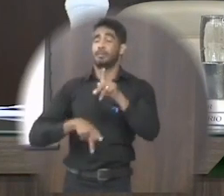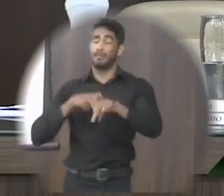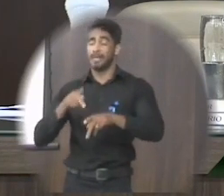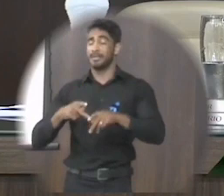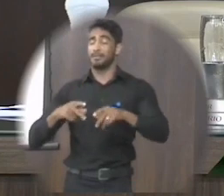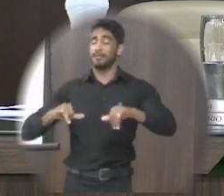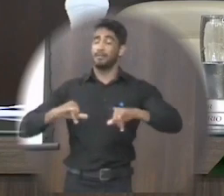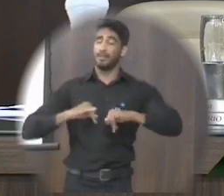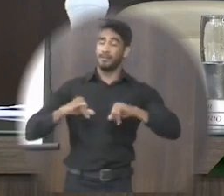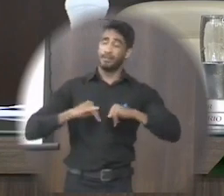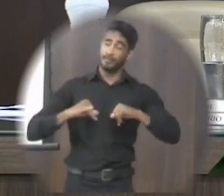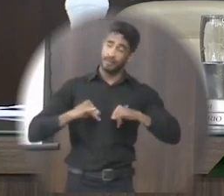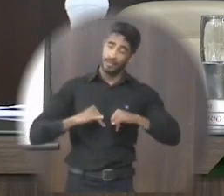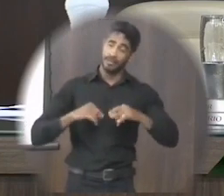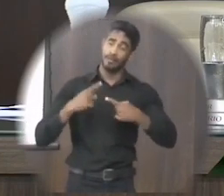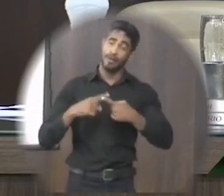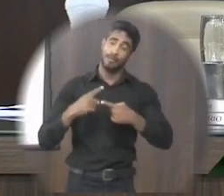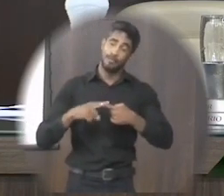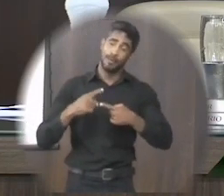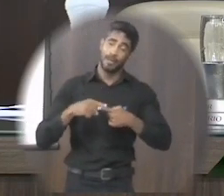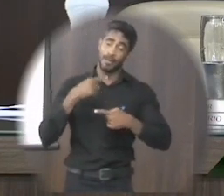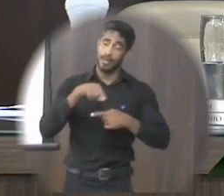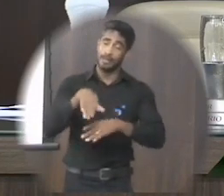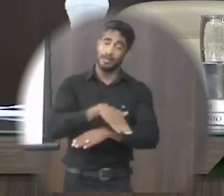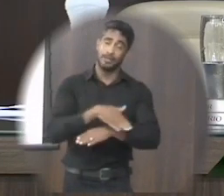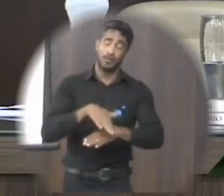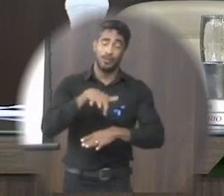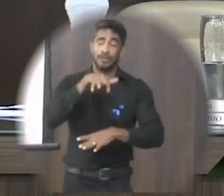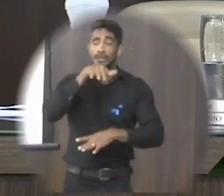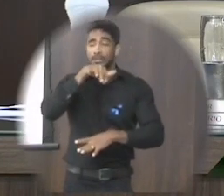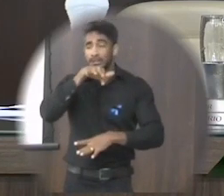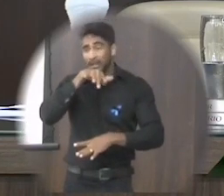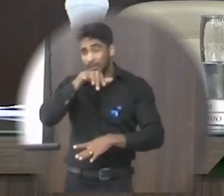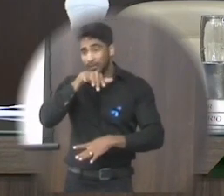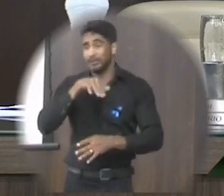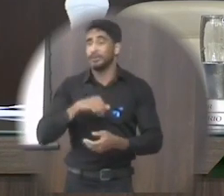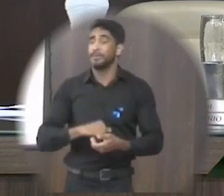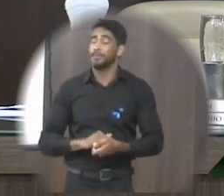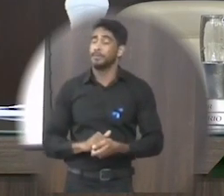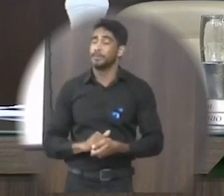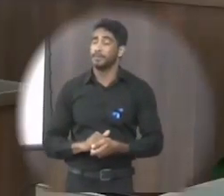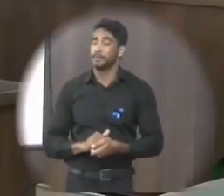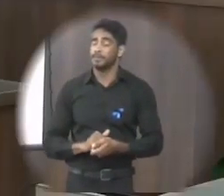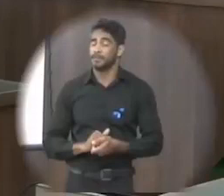transtornos devido à má situação que se encontra às vias.